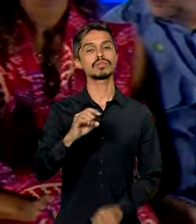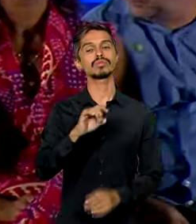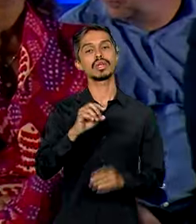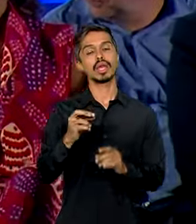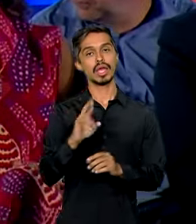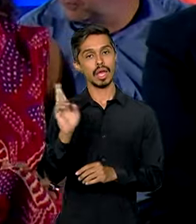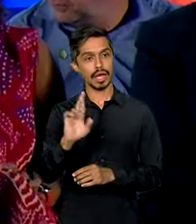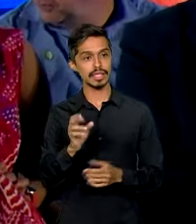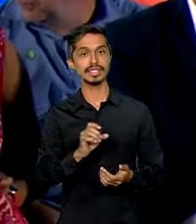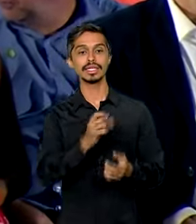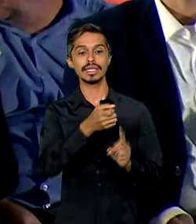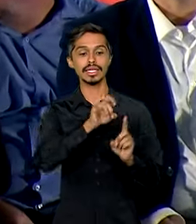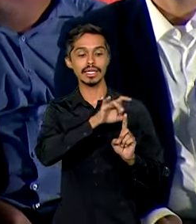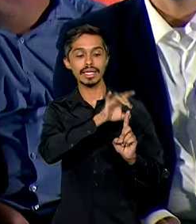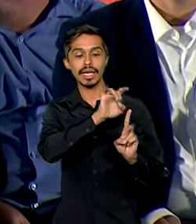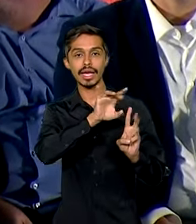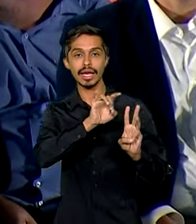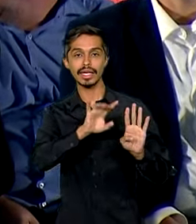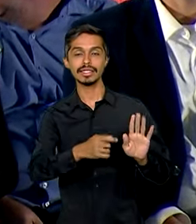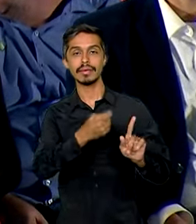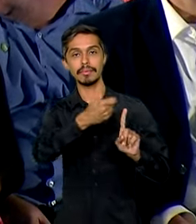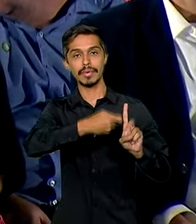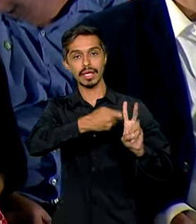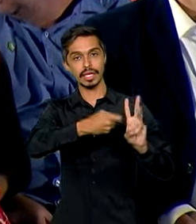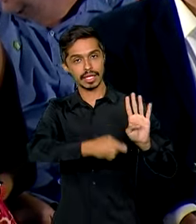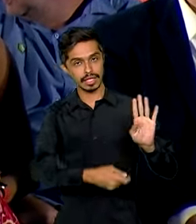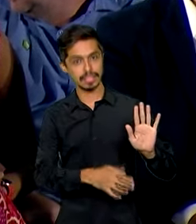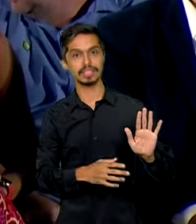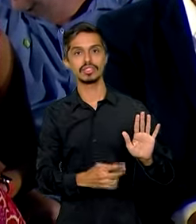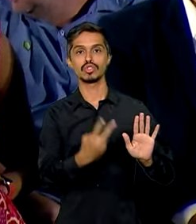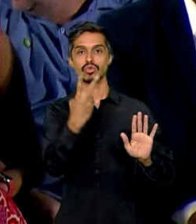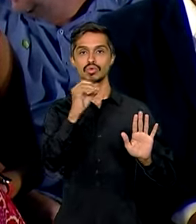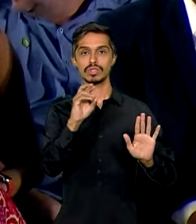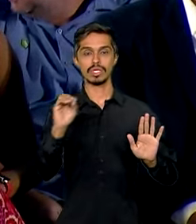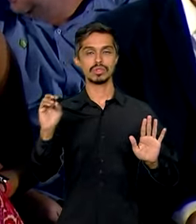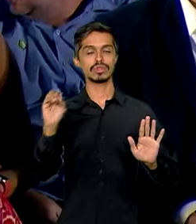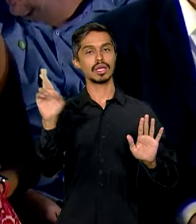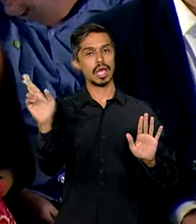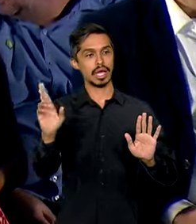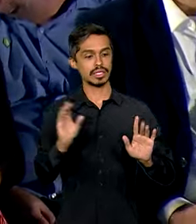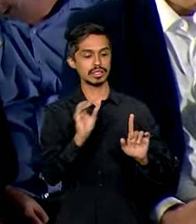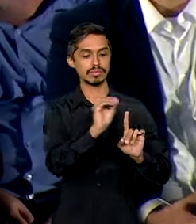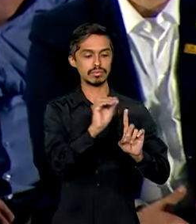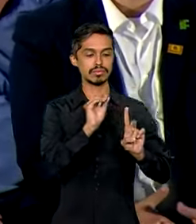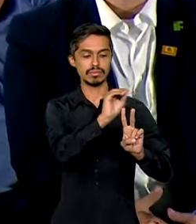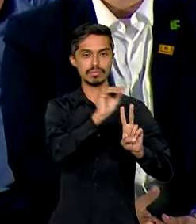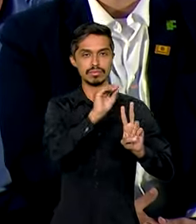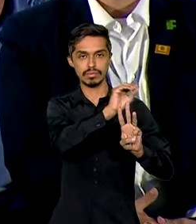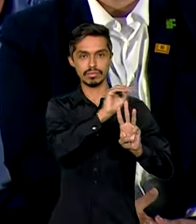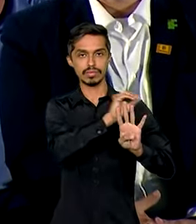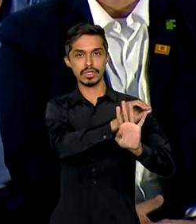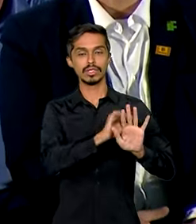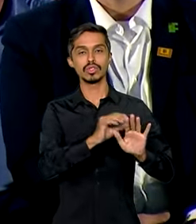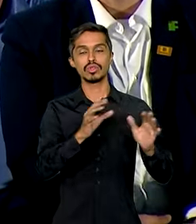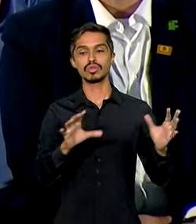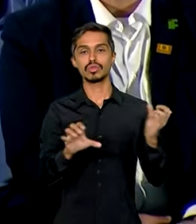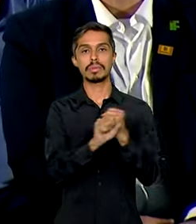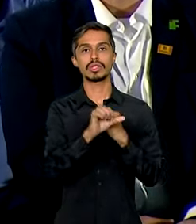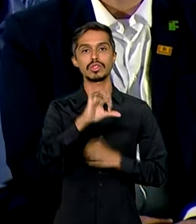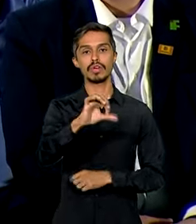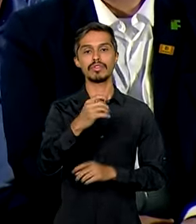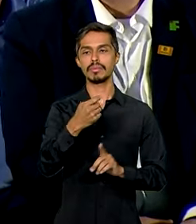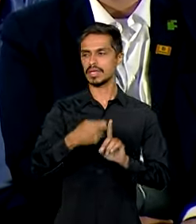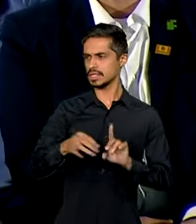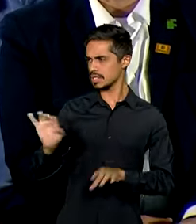mês. Vai ser depositado para ele R$ 200 por mês. Ele vai receber R$ 200 durante 9 meses. É